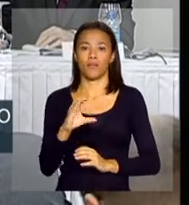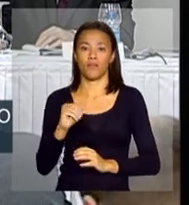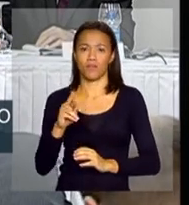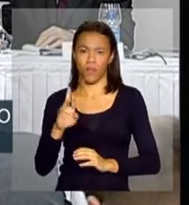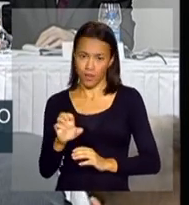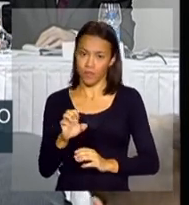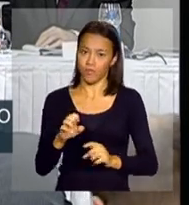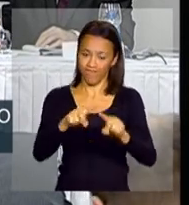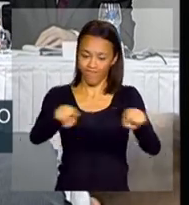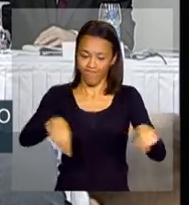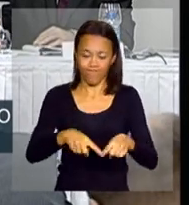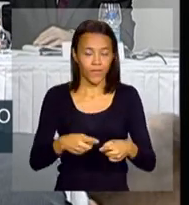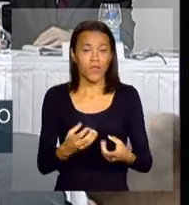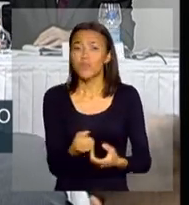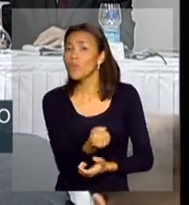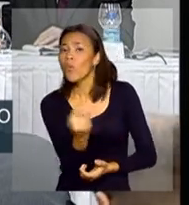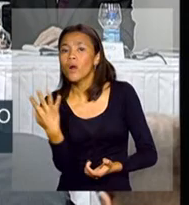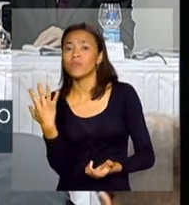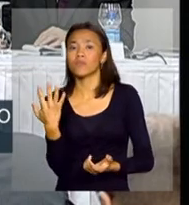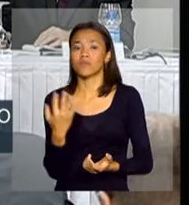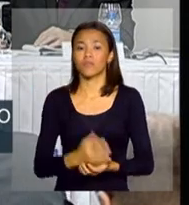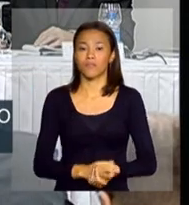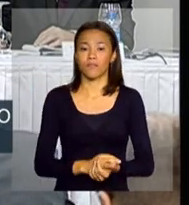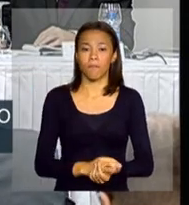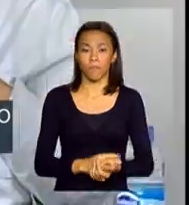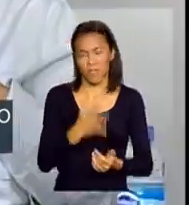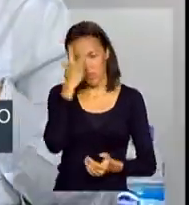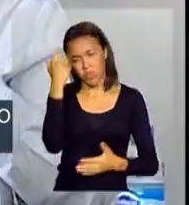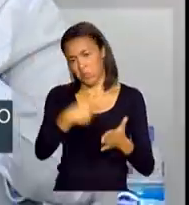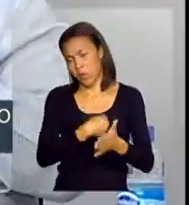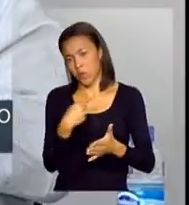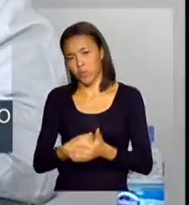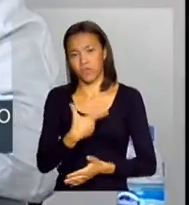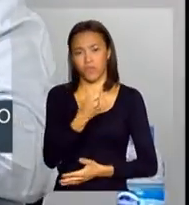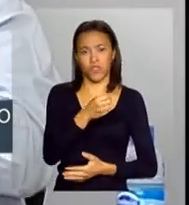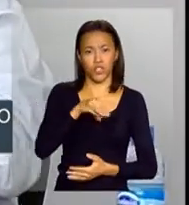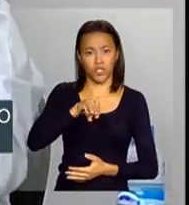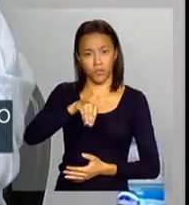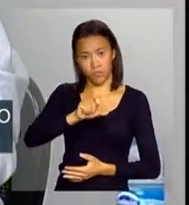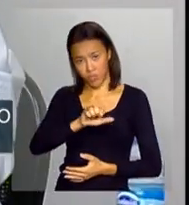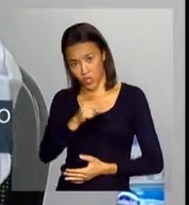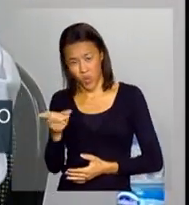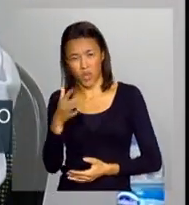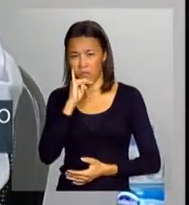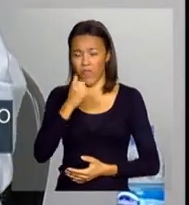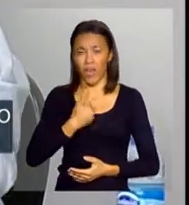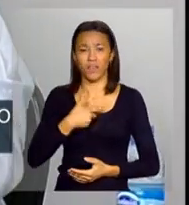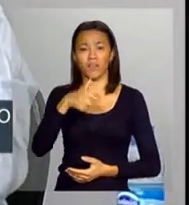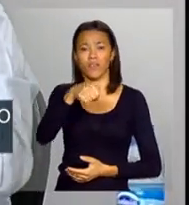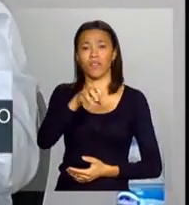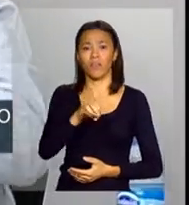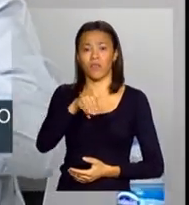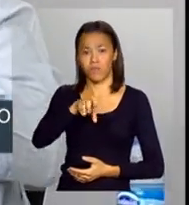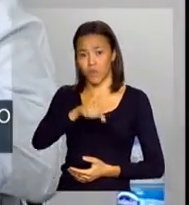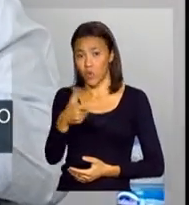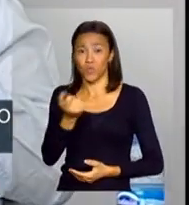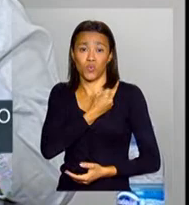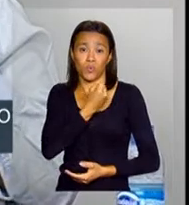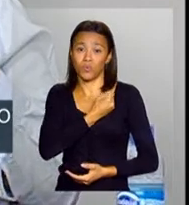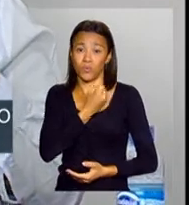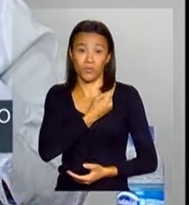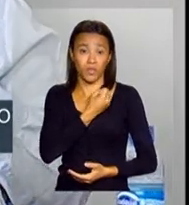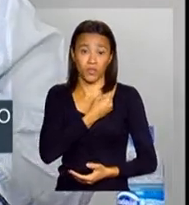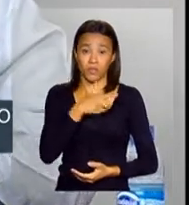que reflorestar. E me pergunto, quantos hectares? Dizem para mim 20 milhões, outros dizem, já me falaram até 70 milhões. Os números são